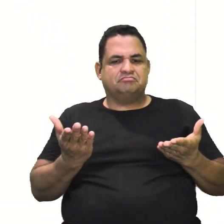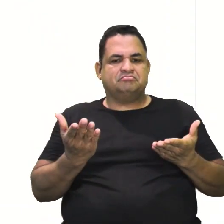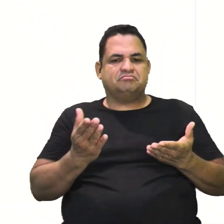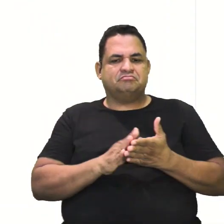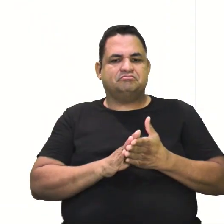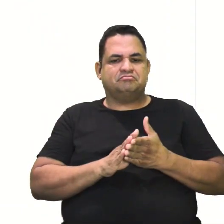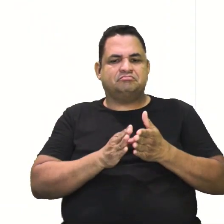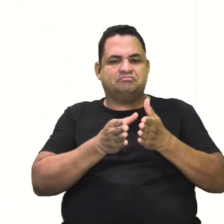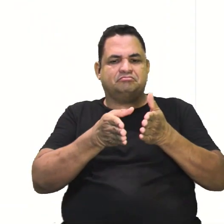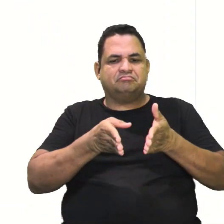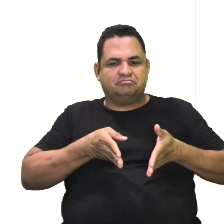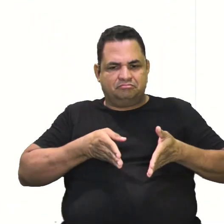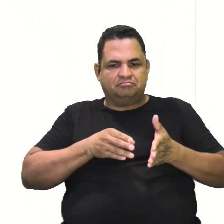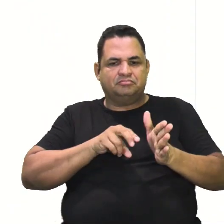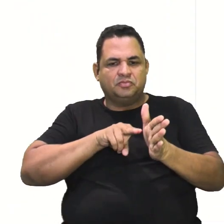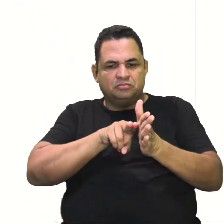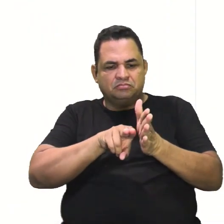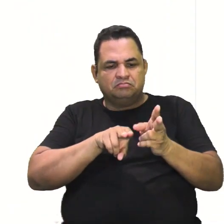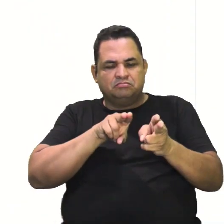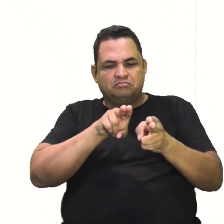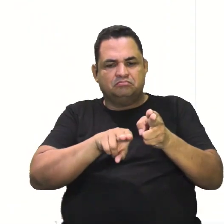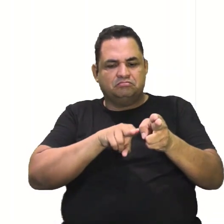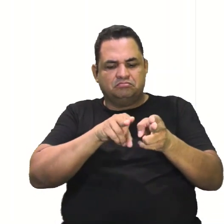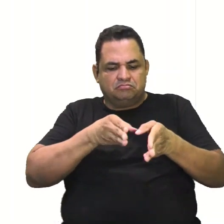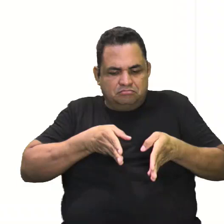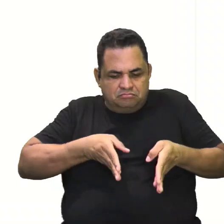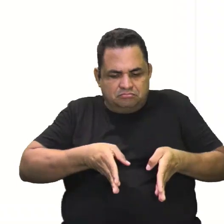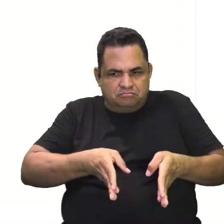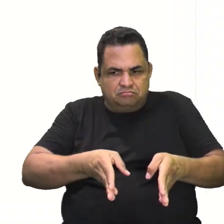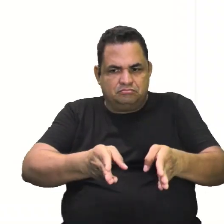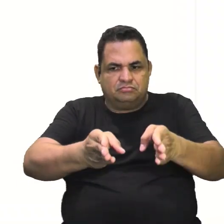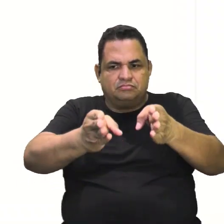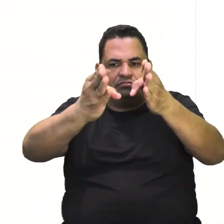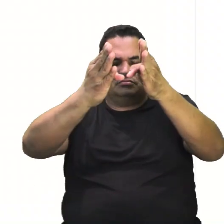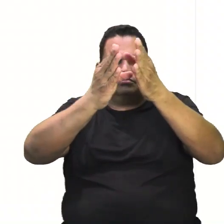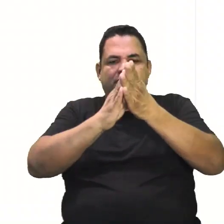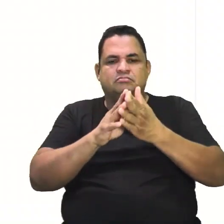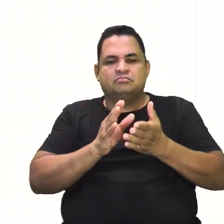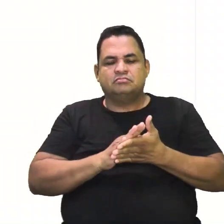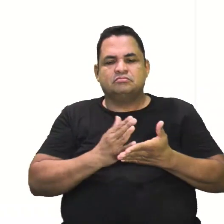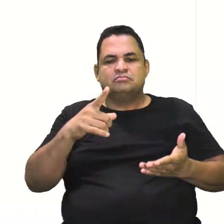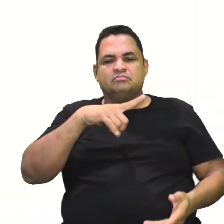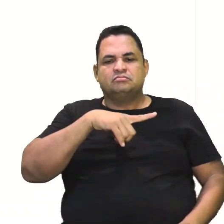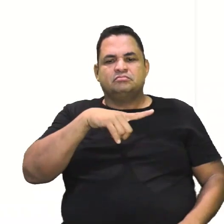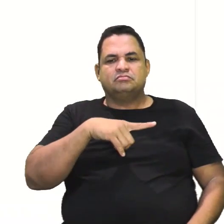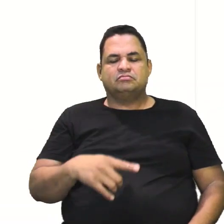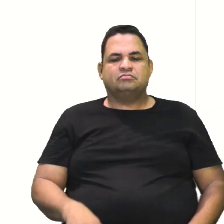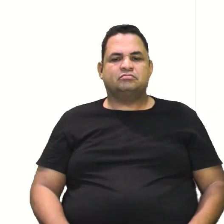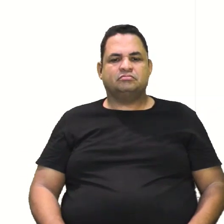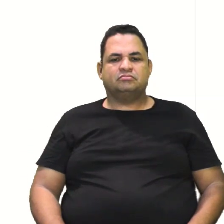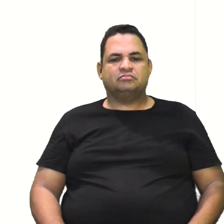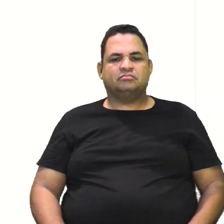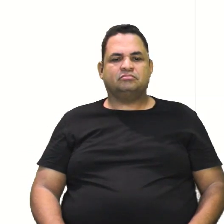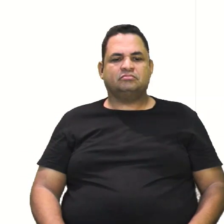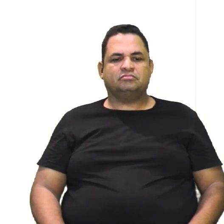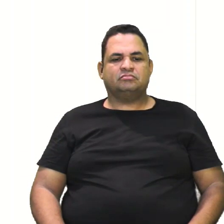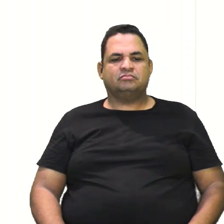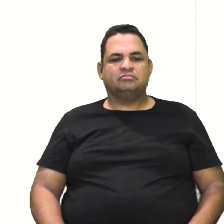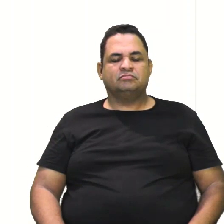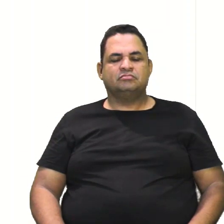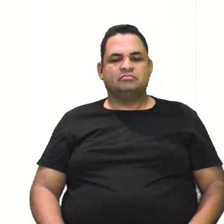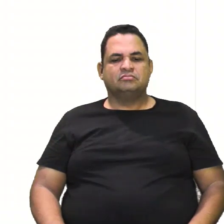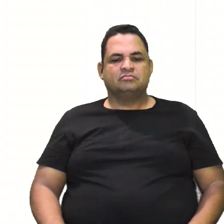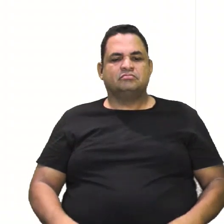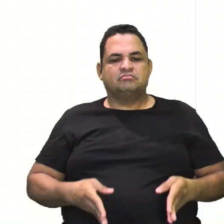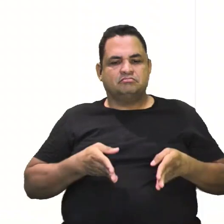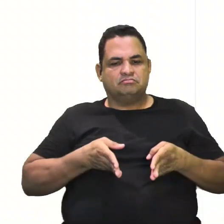o trilho do trem. Entendi. Os trilhos do trem. Temos aqui retas que não se cruzam,